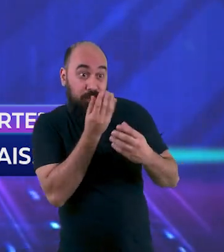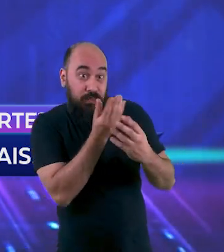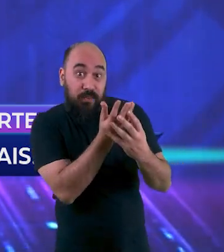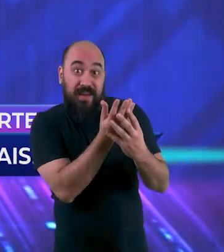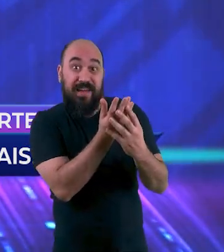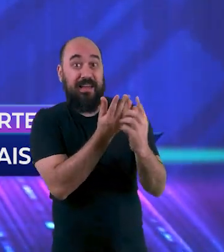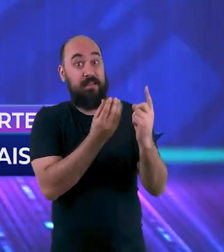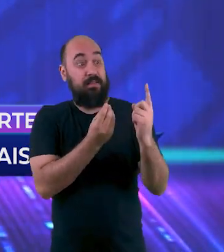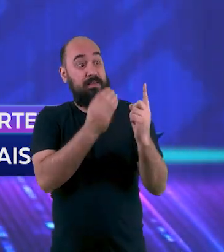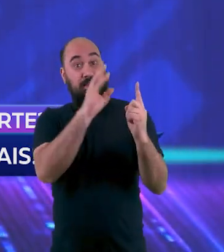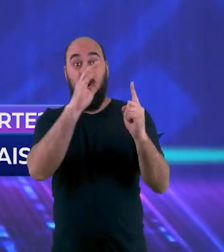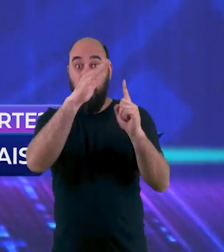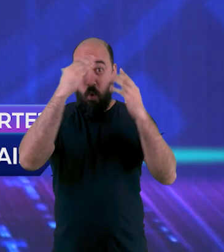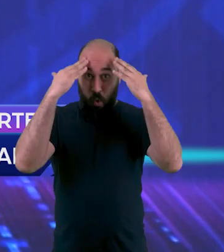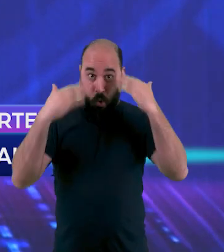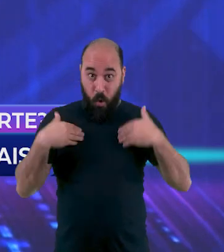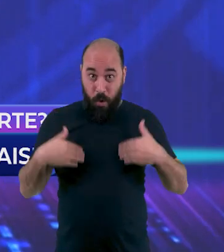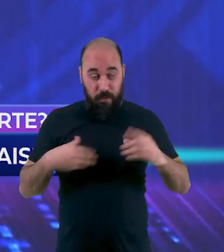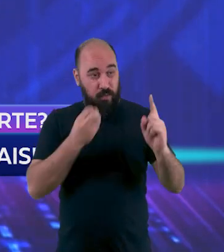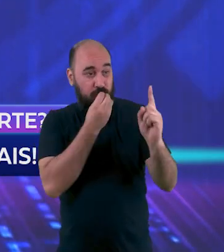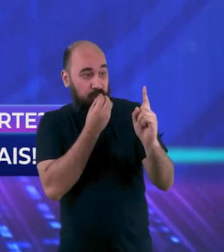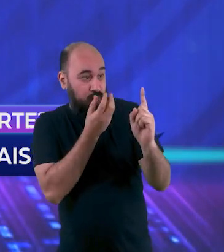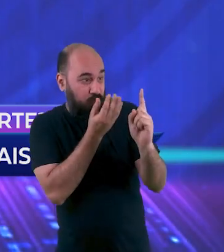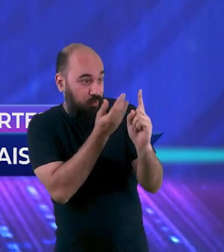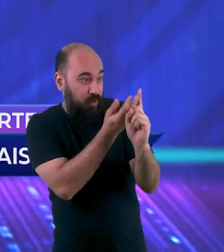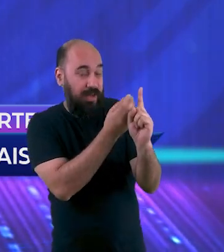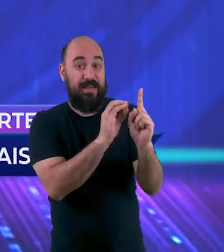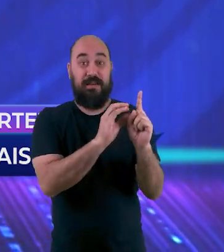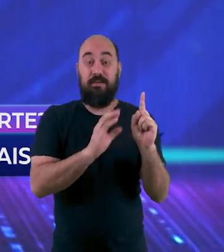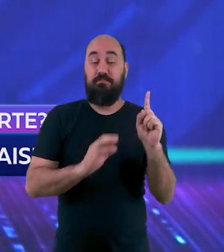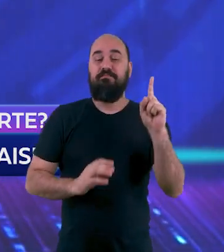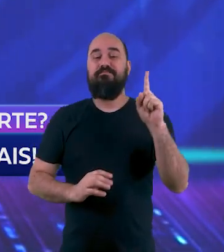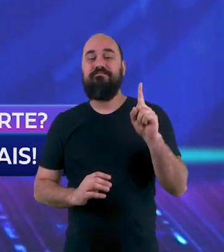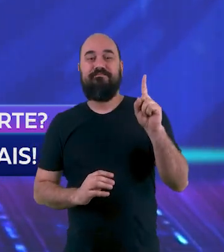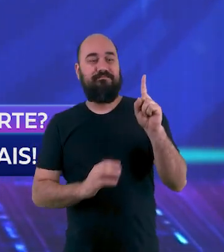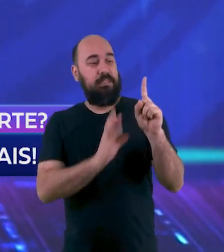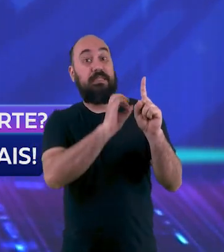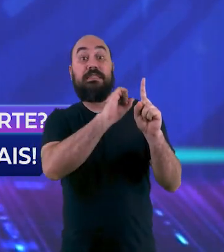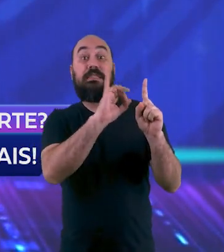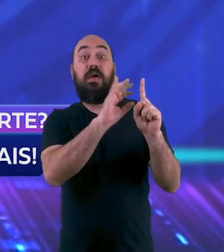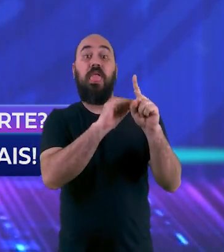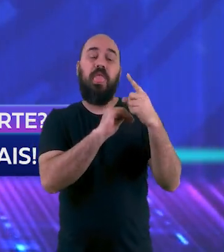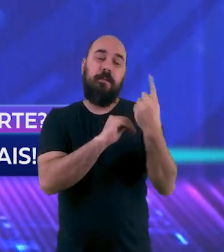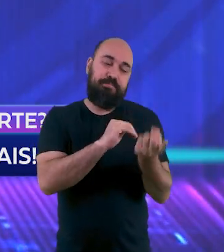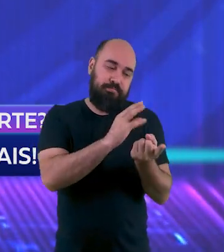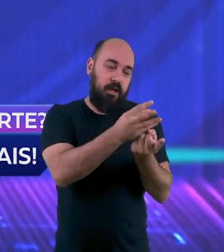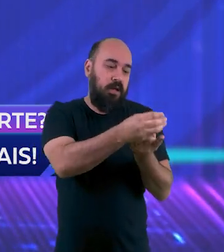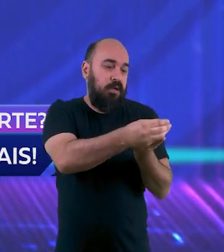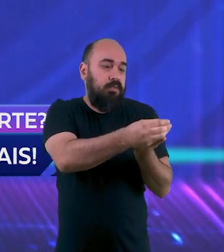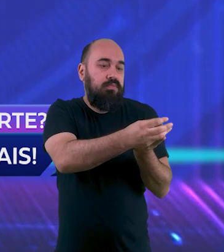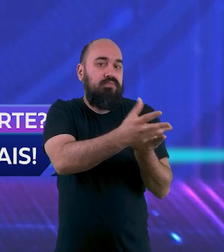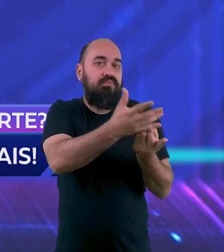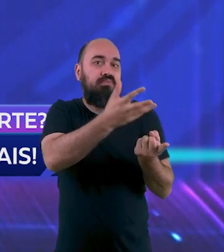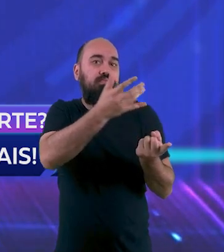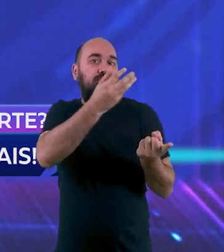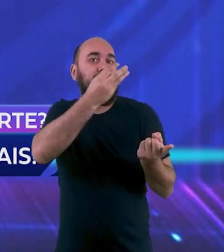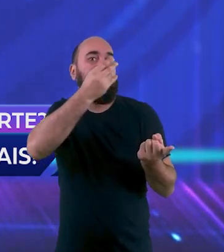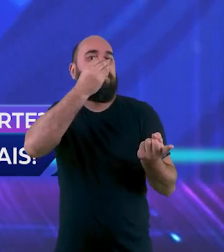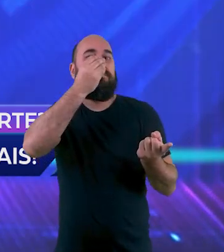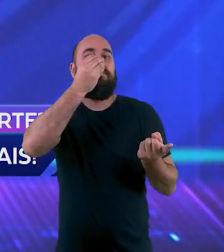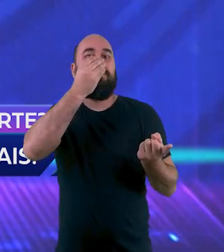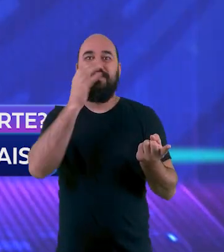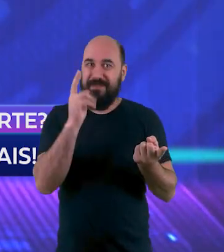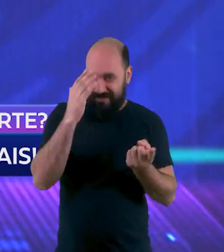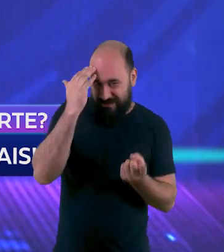de vida, as pessoas passaram a viver um pouco mais. Mas a imortalidade é apenas restrita